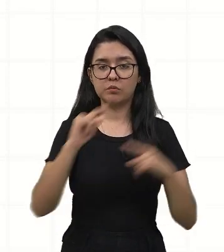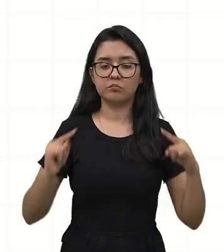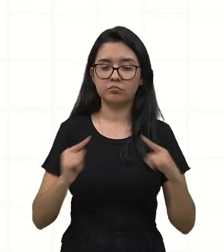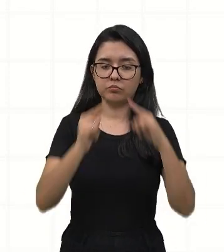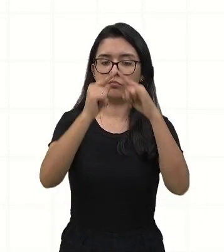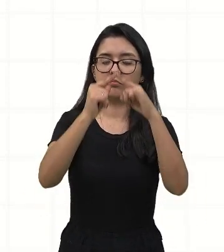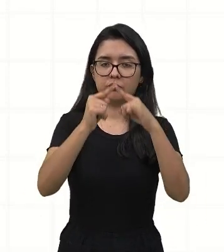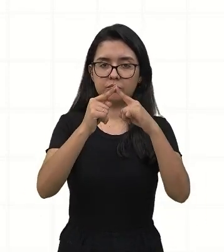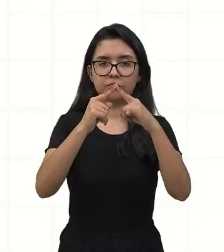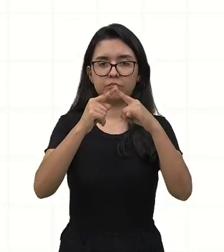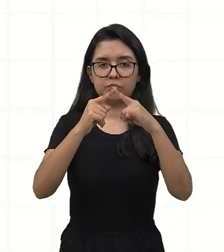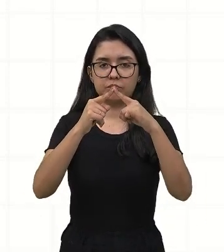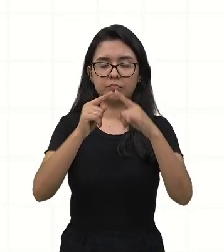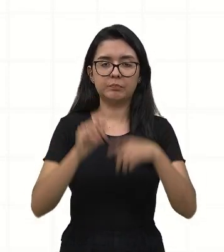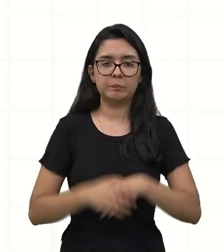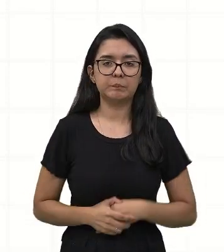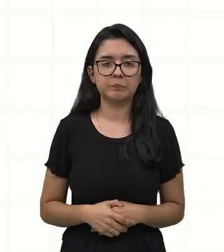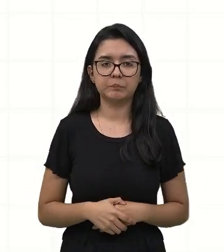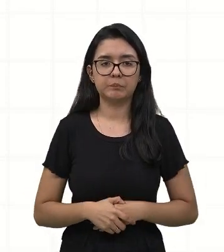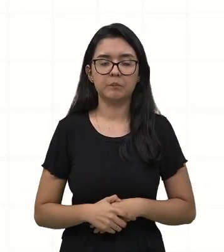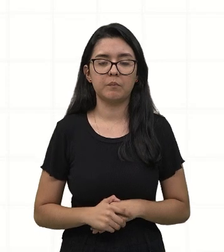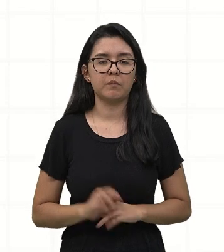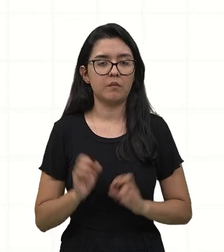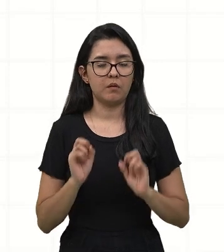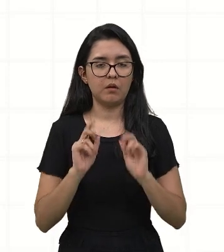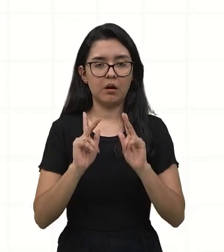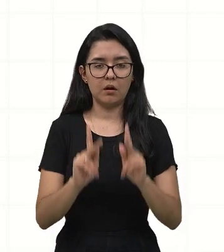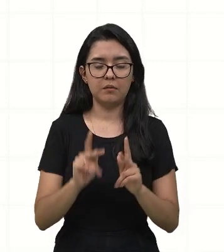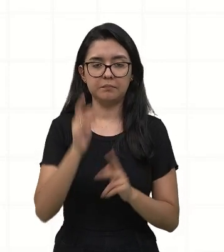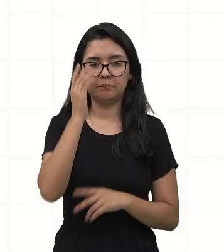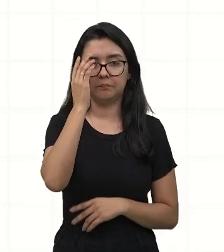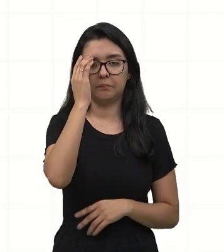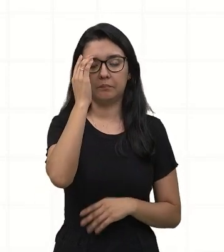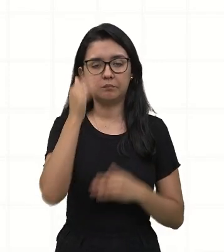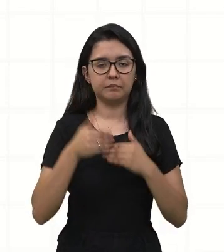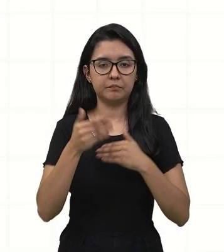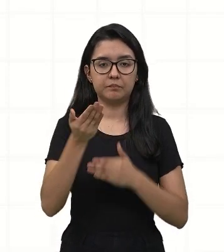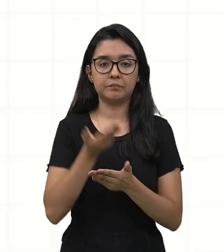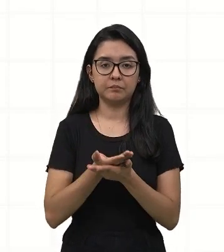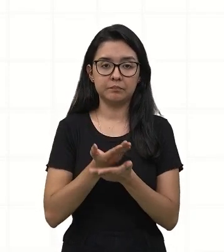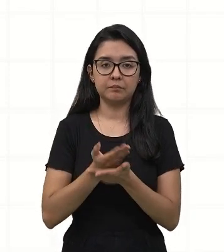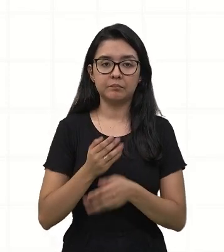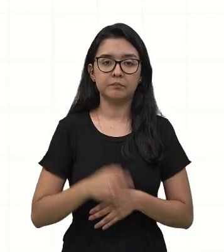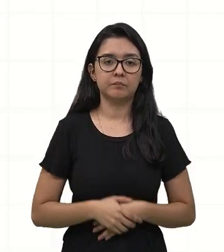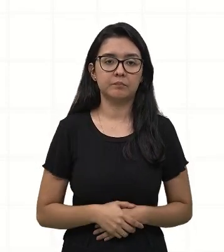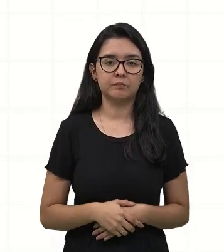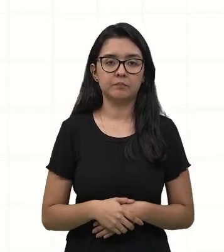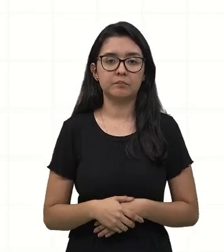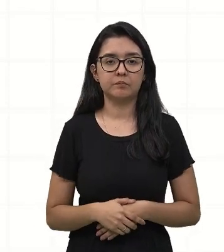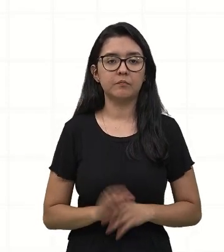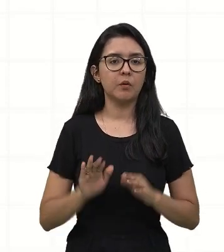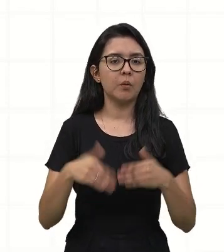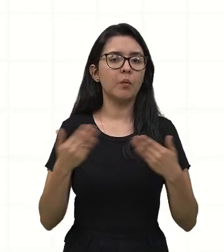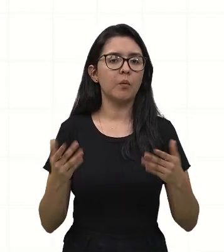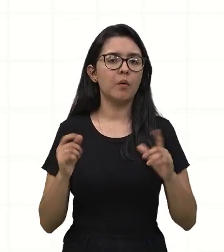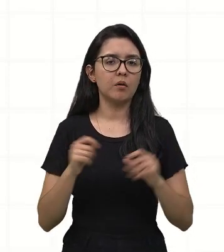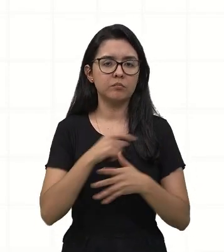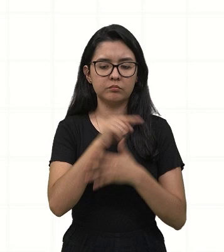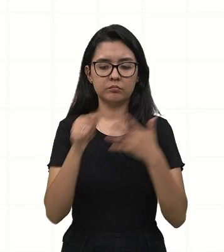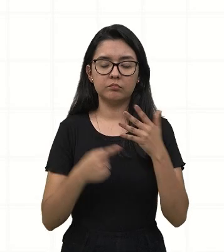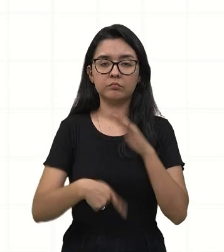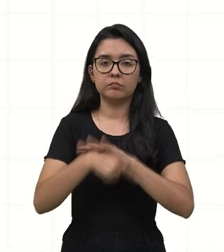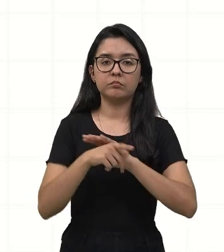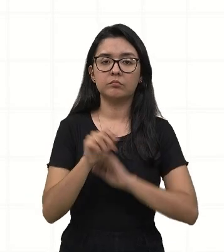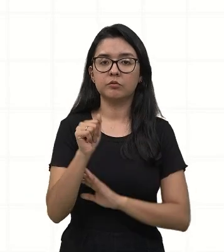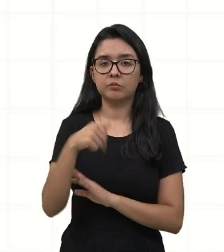em um único ponto. Beleza? Vamos continuar aqui a definição. Quais são os elementos